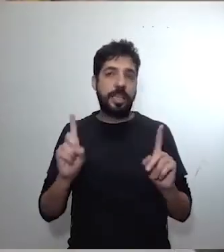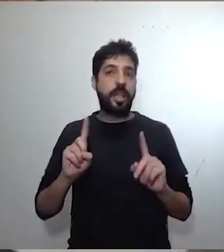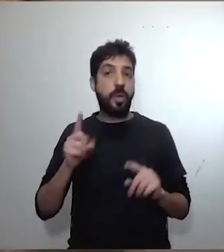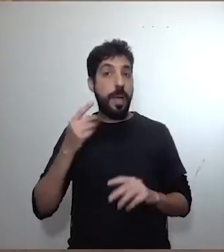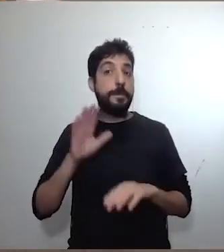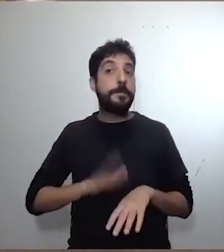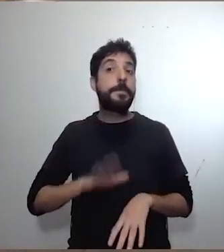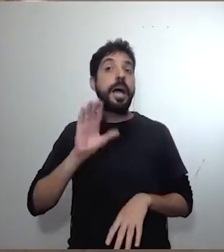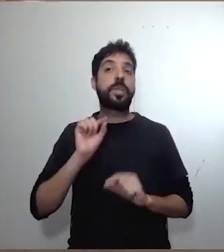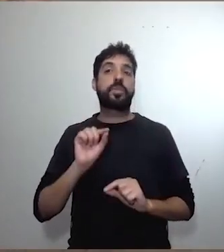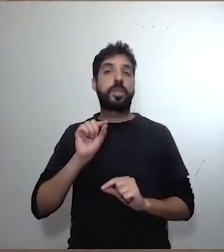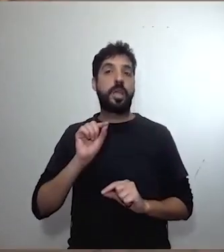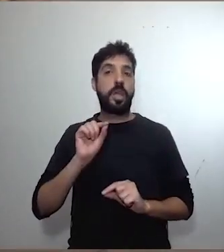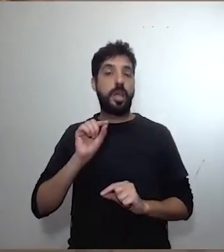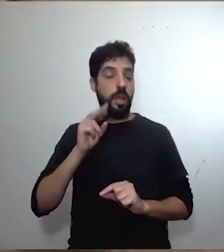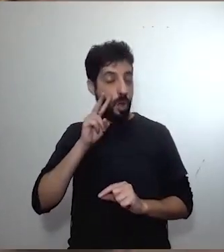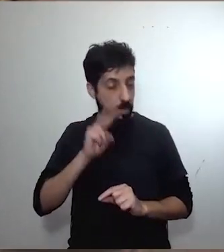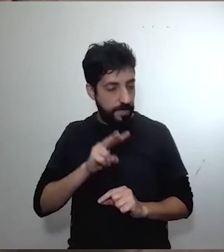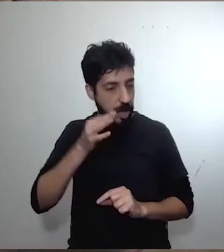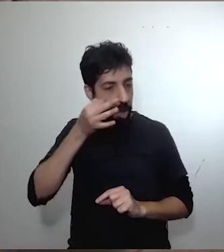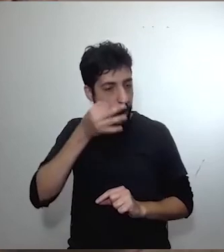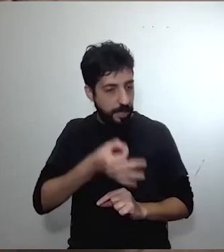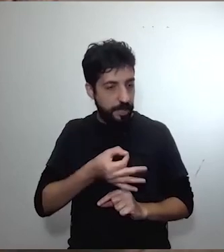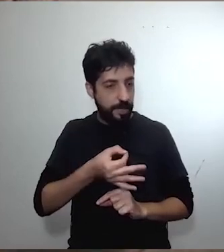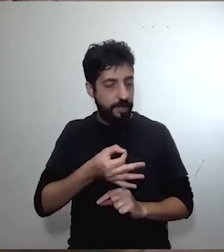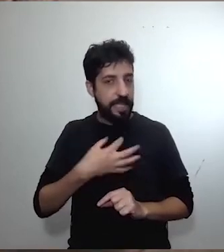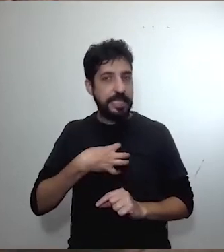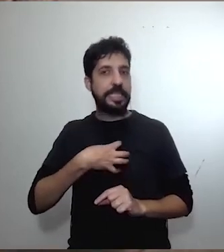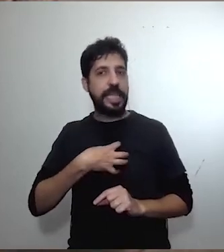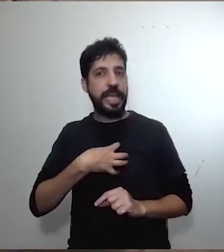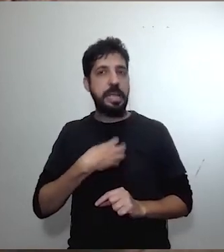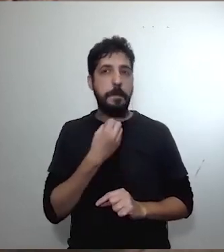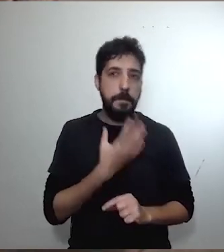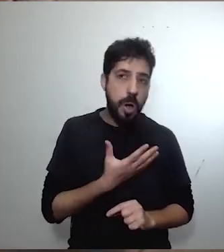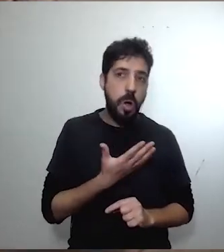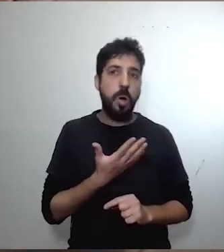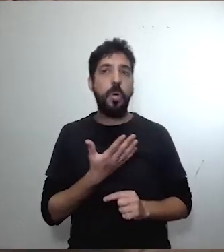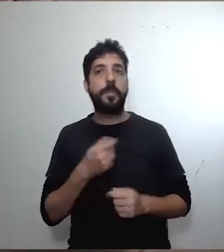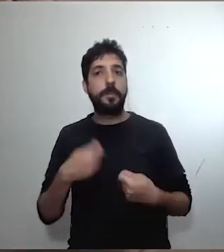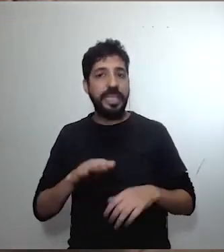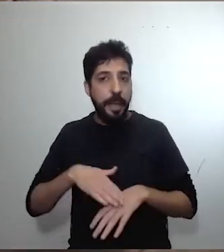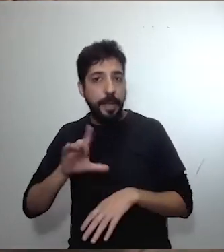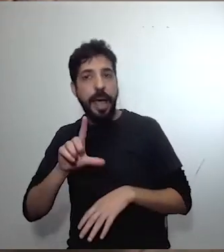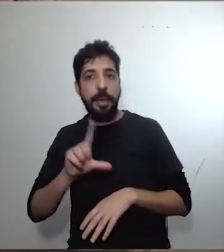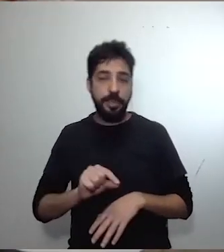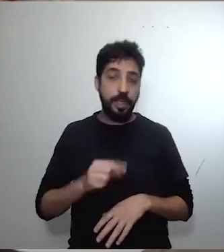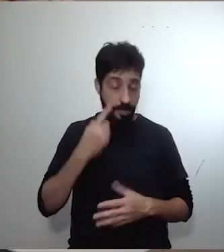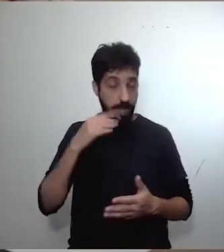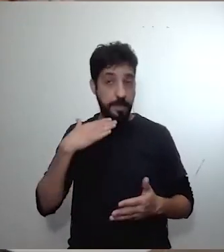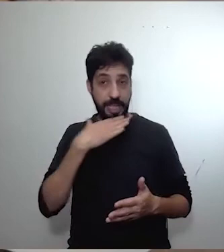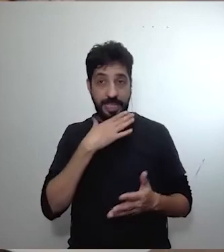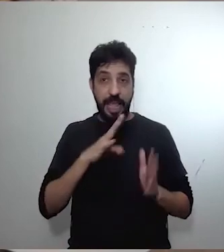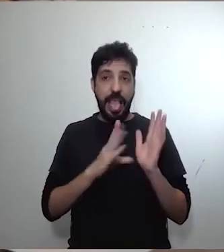esse trabalho mesmo de você ir sentindo a massa. Olha, aí vocês podem perceber, ó, que ela já não gruda tanto